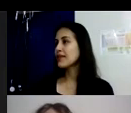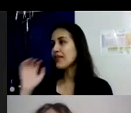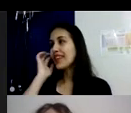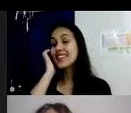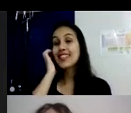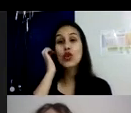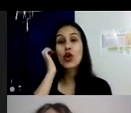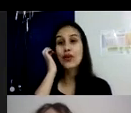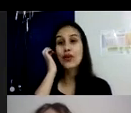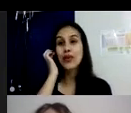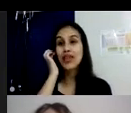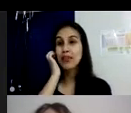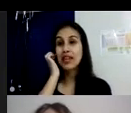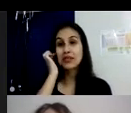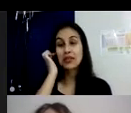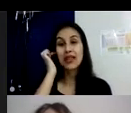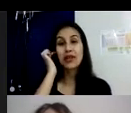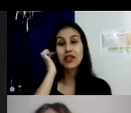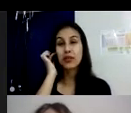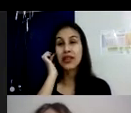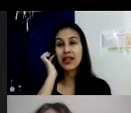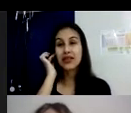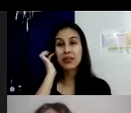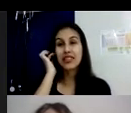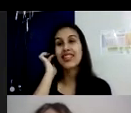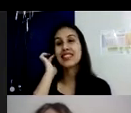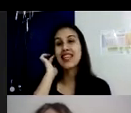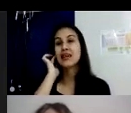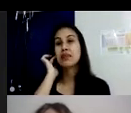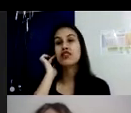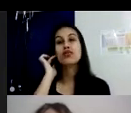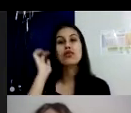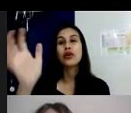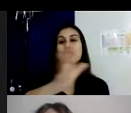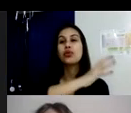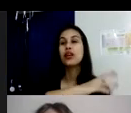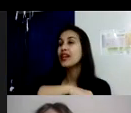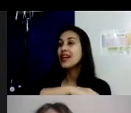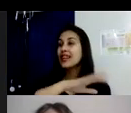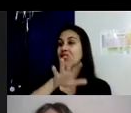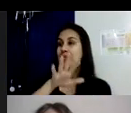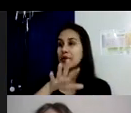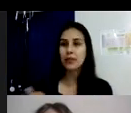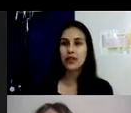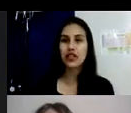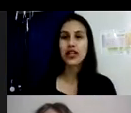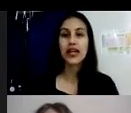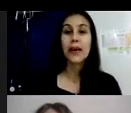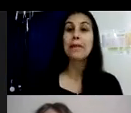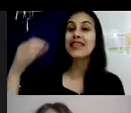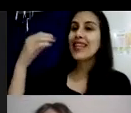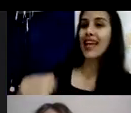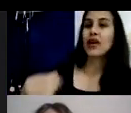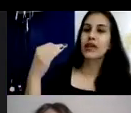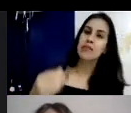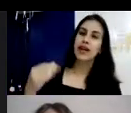mulher. Elas adoram pôr tapete. Põe tapete no banheiro, tapete na sala, tapete no corredor. Elas amam tapete.